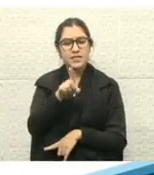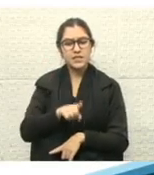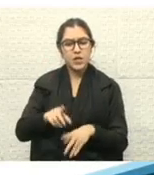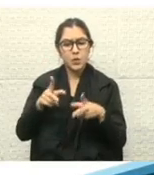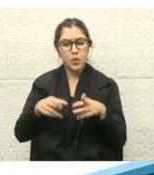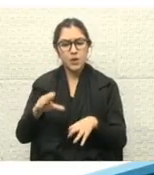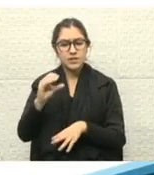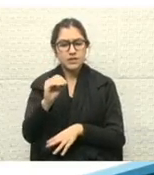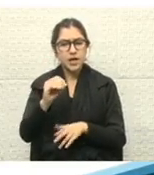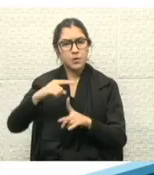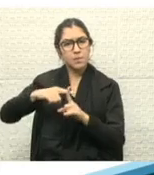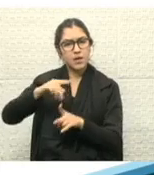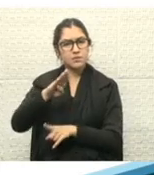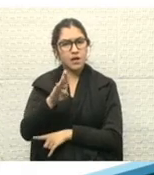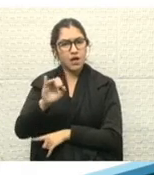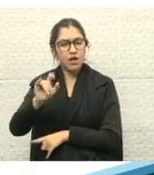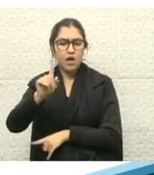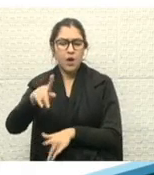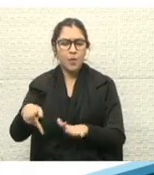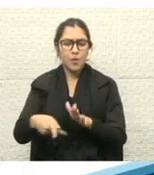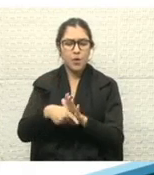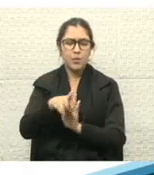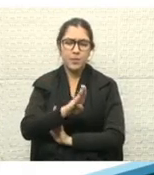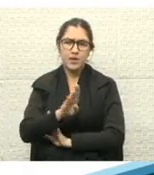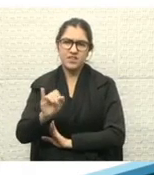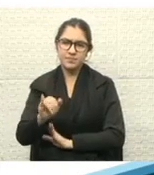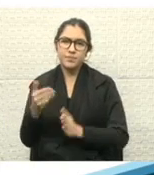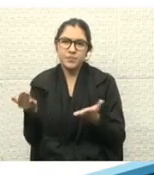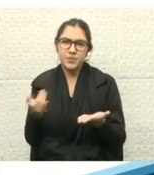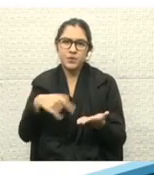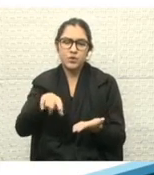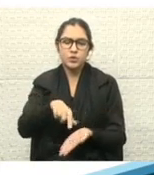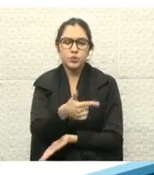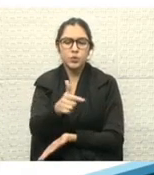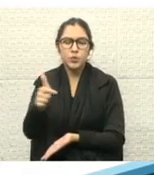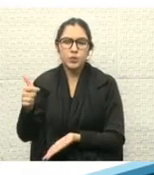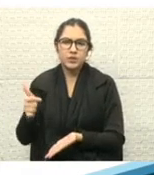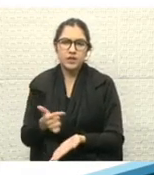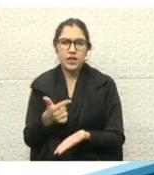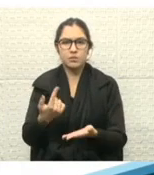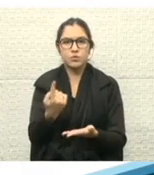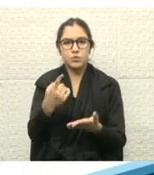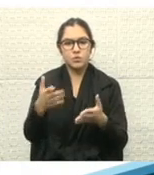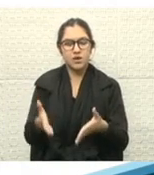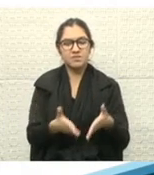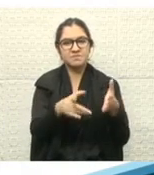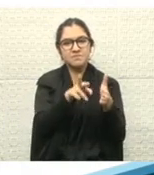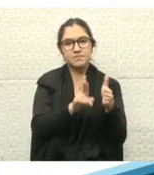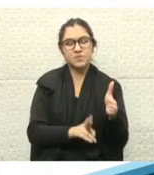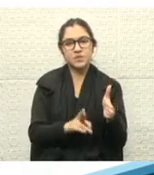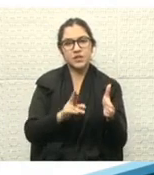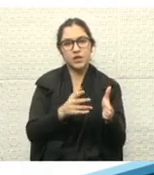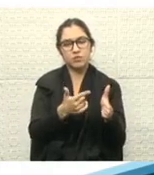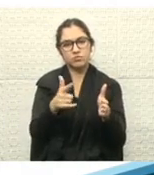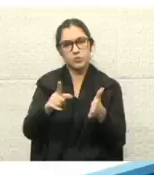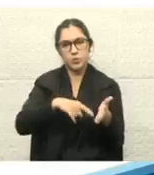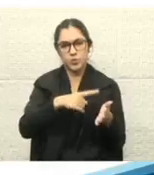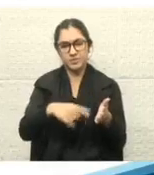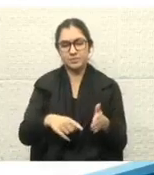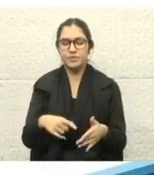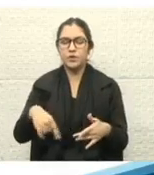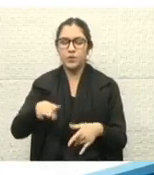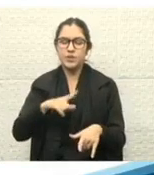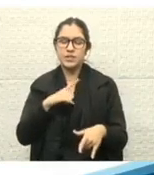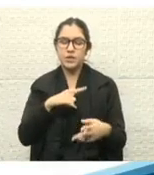0 mais bi, que é igual ao próprio bi. Então, nós não temos uma parte real não nula. Então,